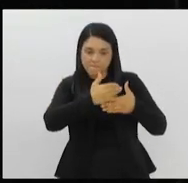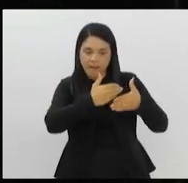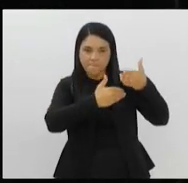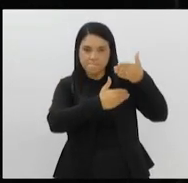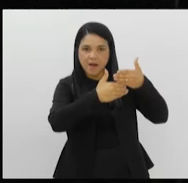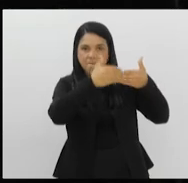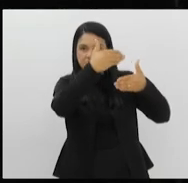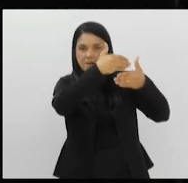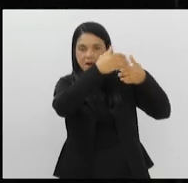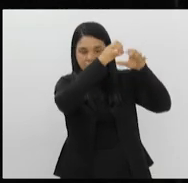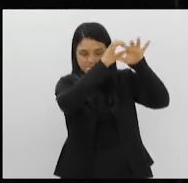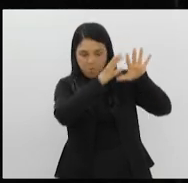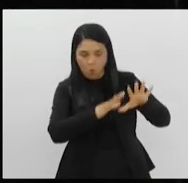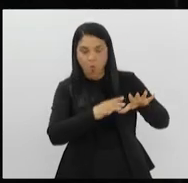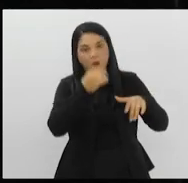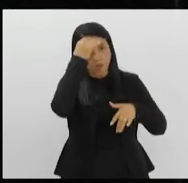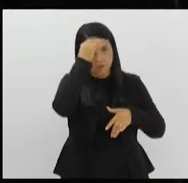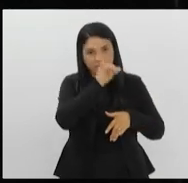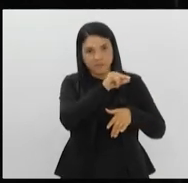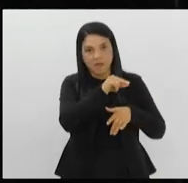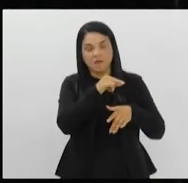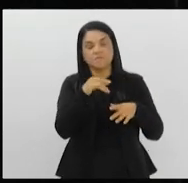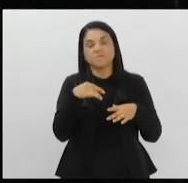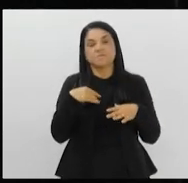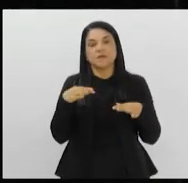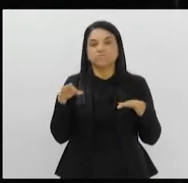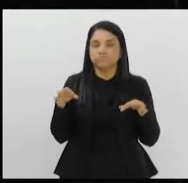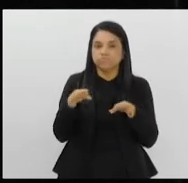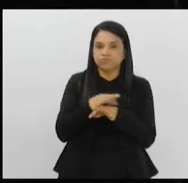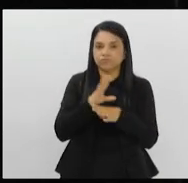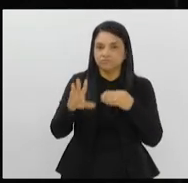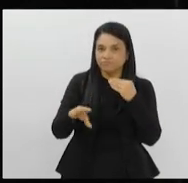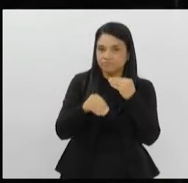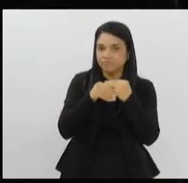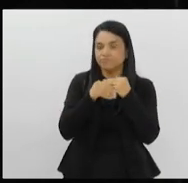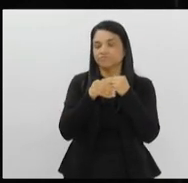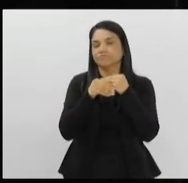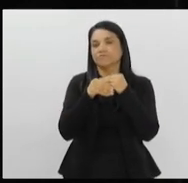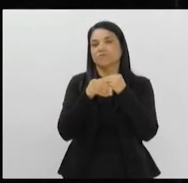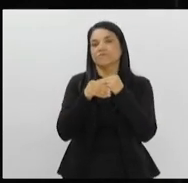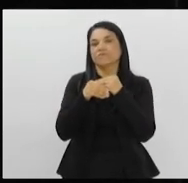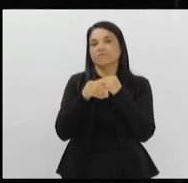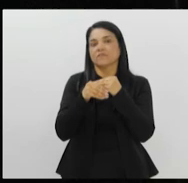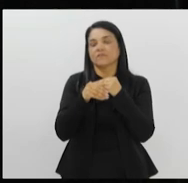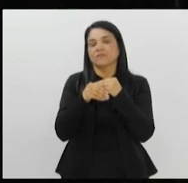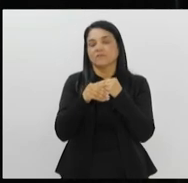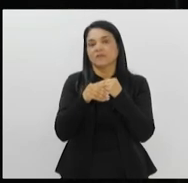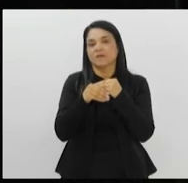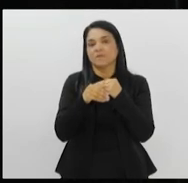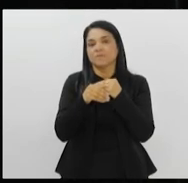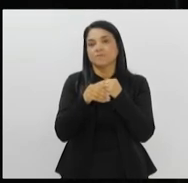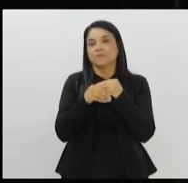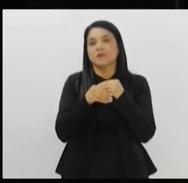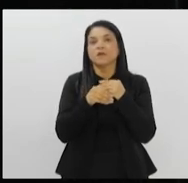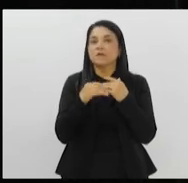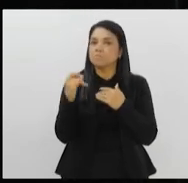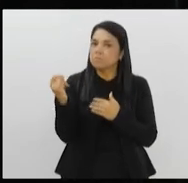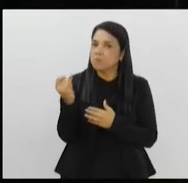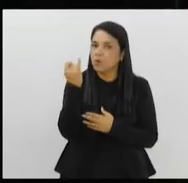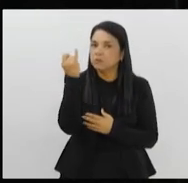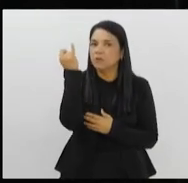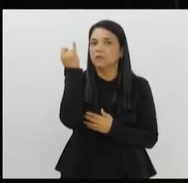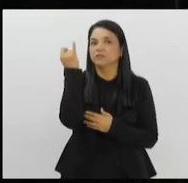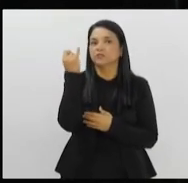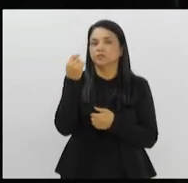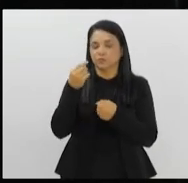do governo do Estado, para complementação desta parte da contenção que é tão necessária